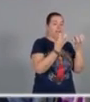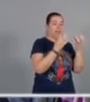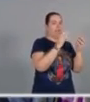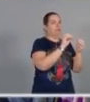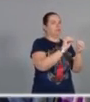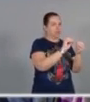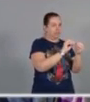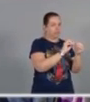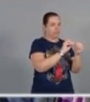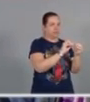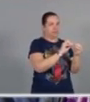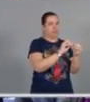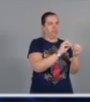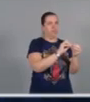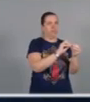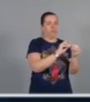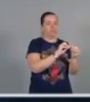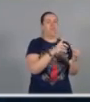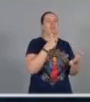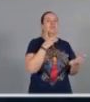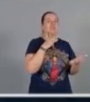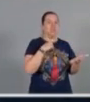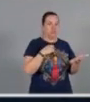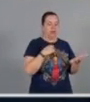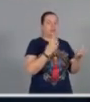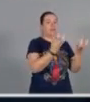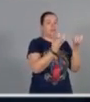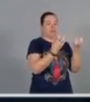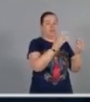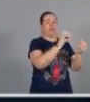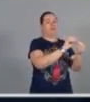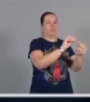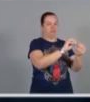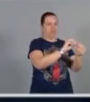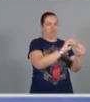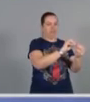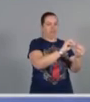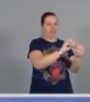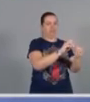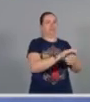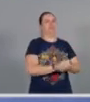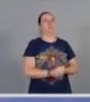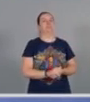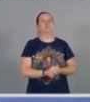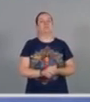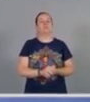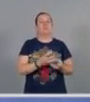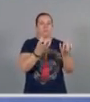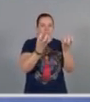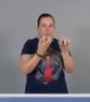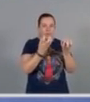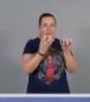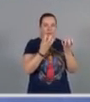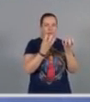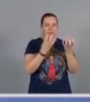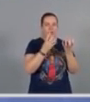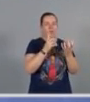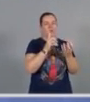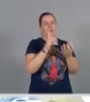querer e agir desejar querer e agir querer uma